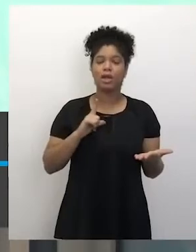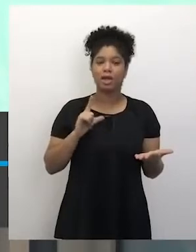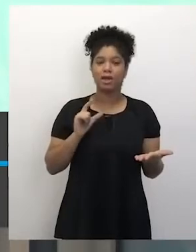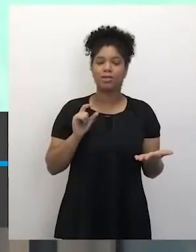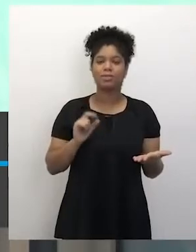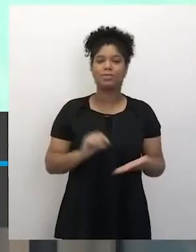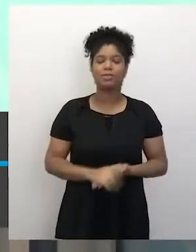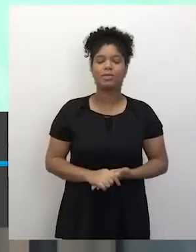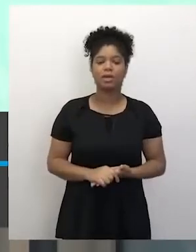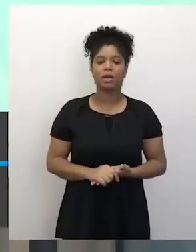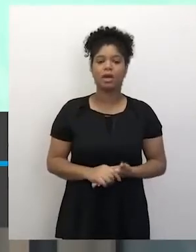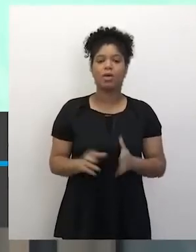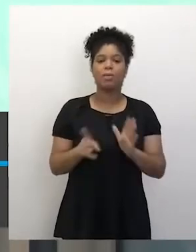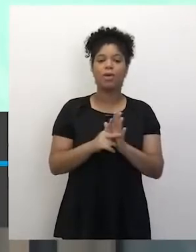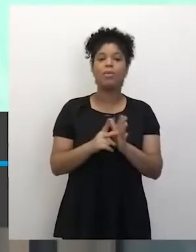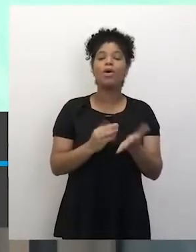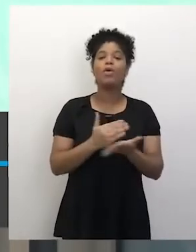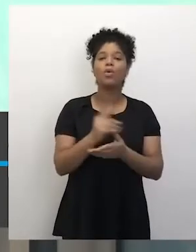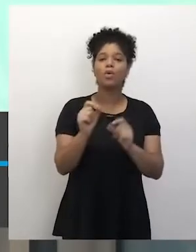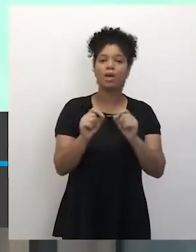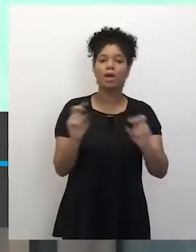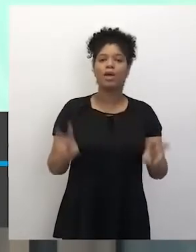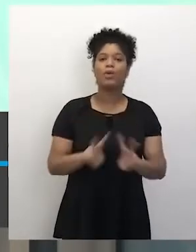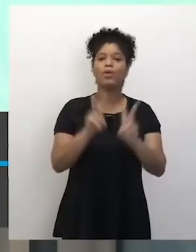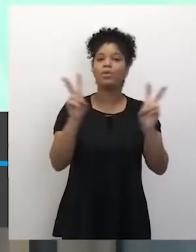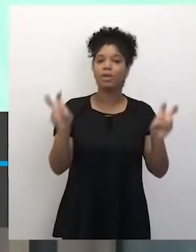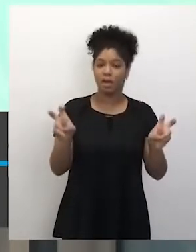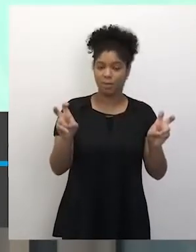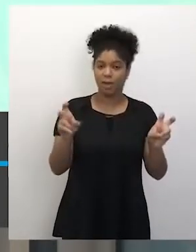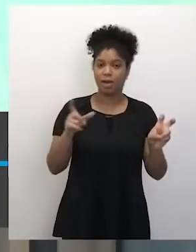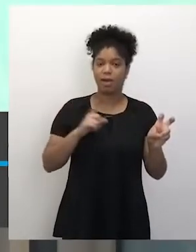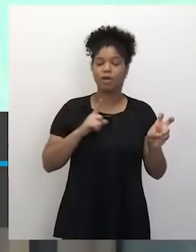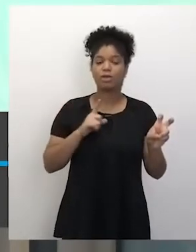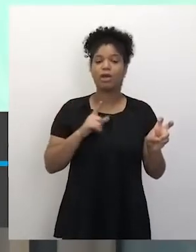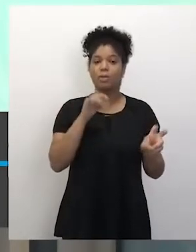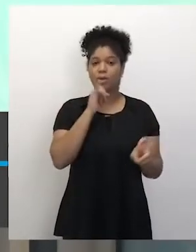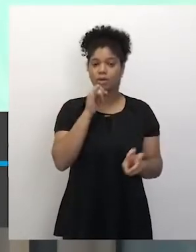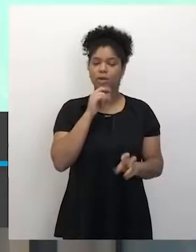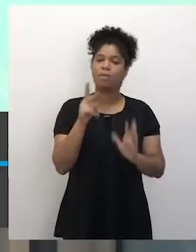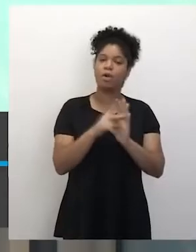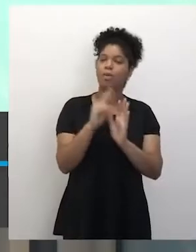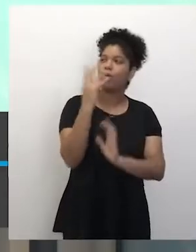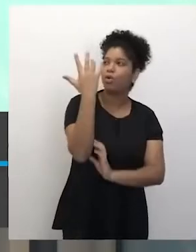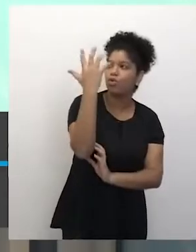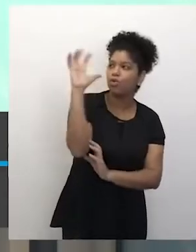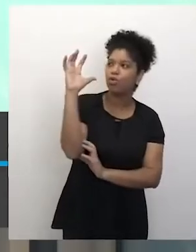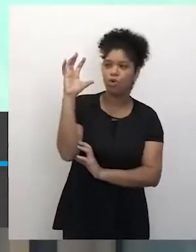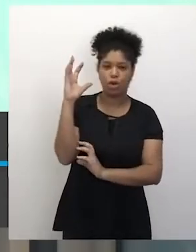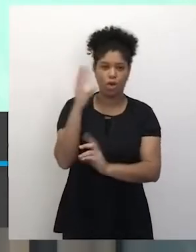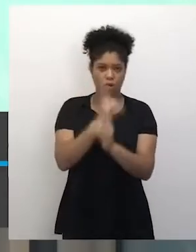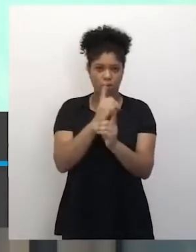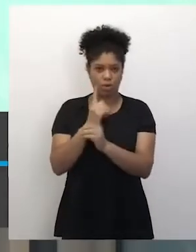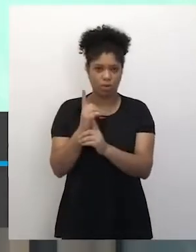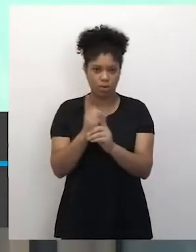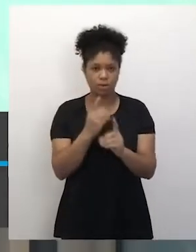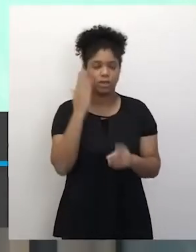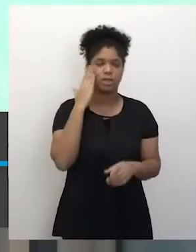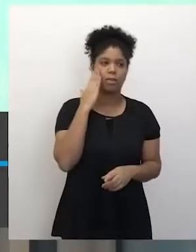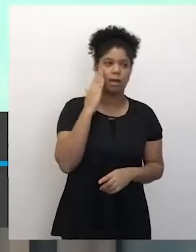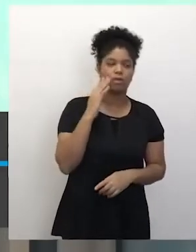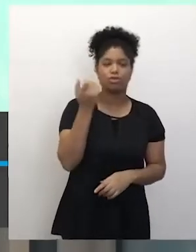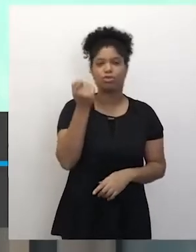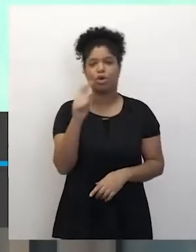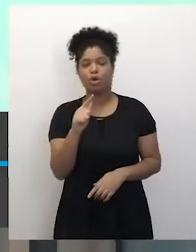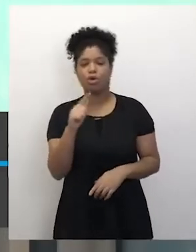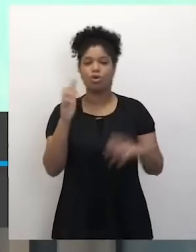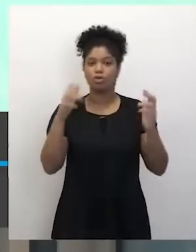na introdução aí de temas, né, como por exemplo aí no caso a meteorologia, né? E vocês viram aí a dimensão aí do